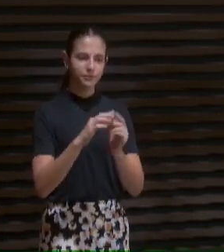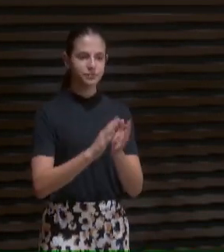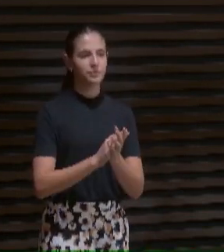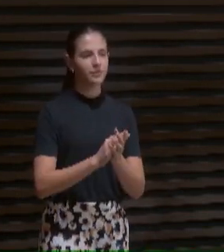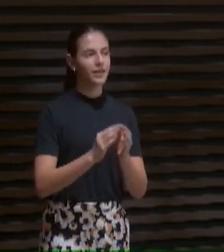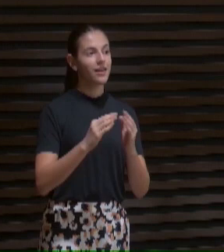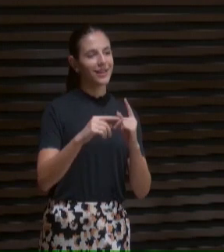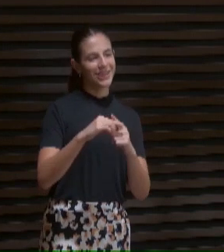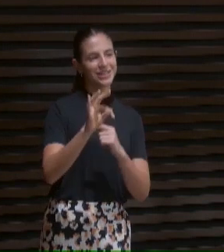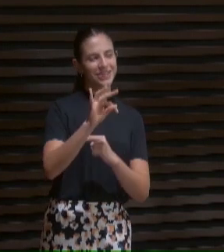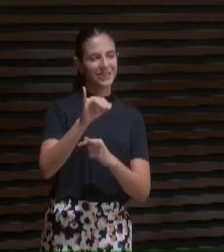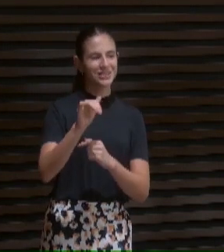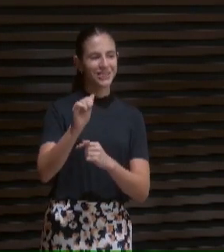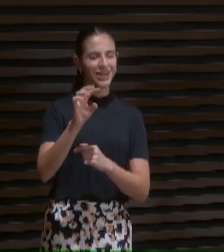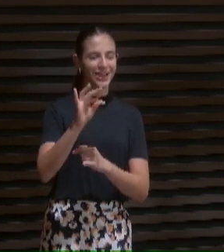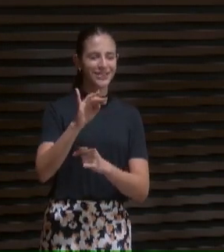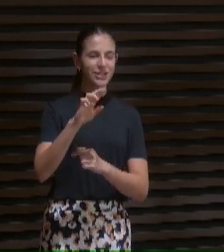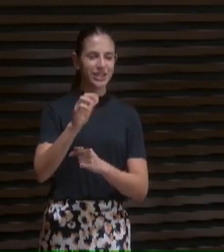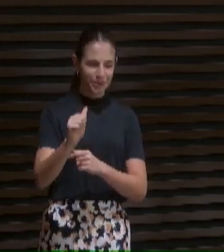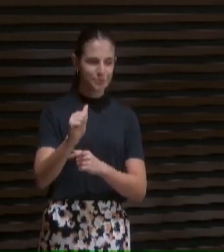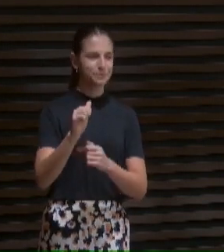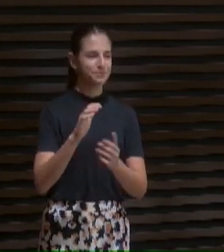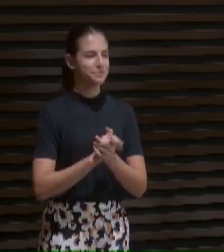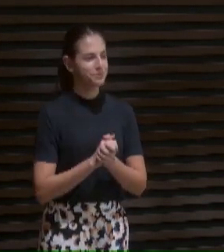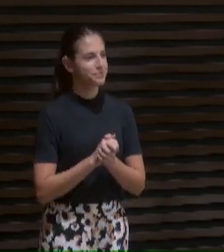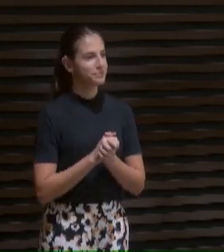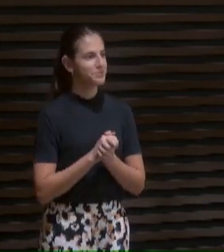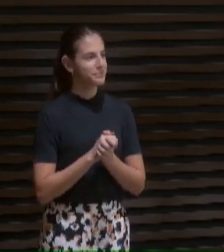né? Não é?